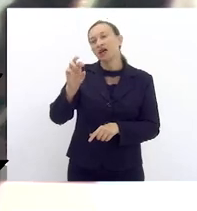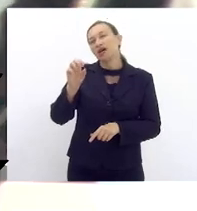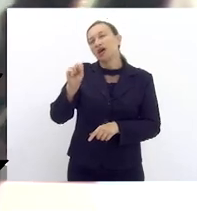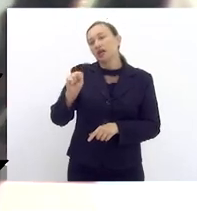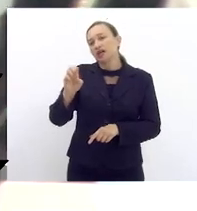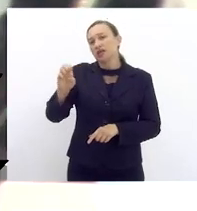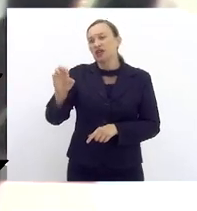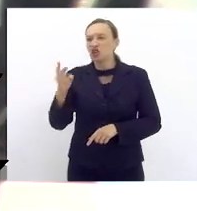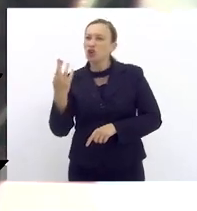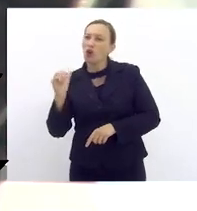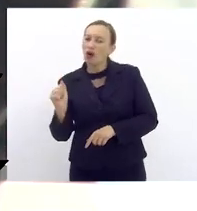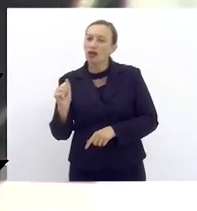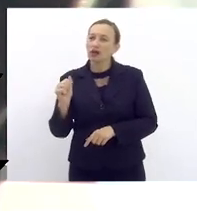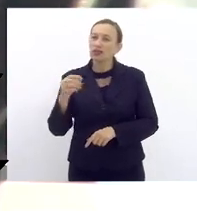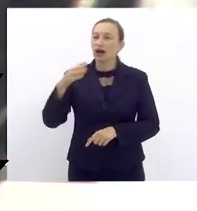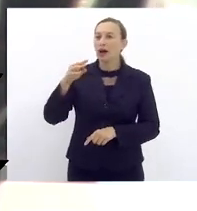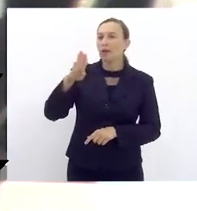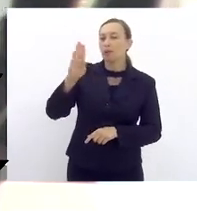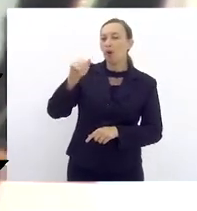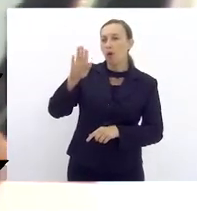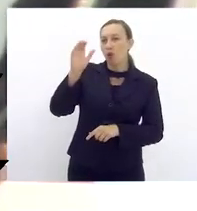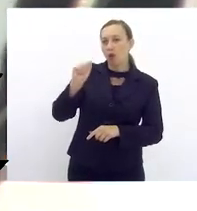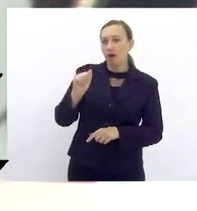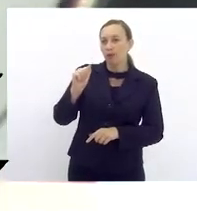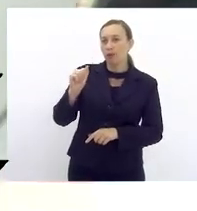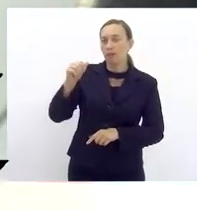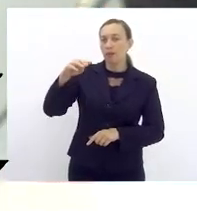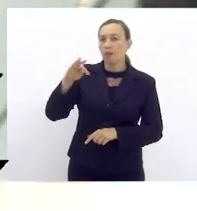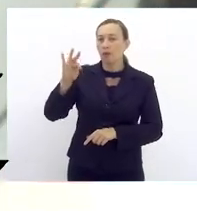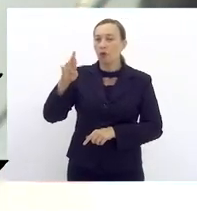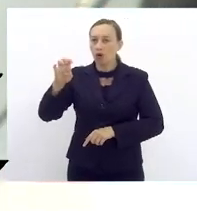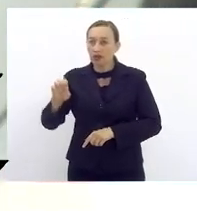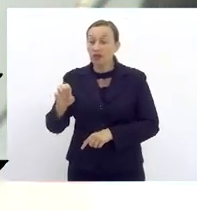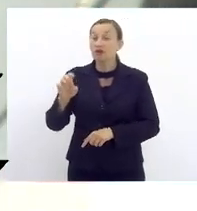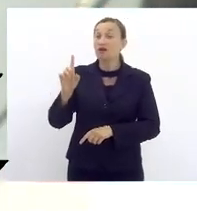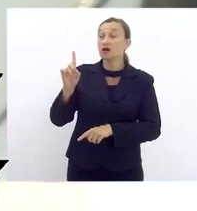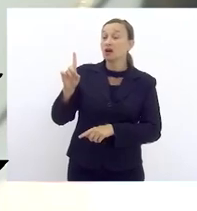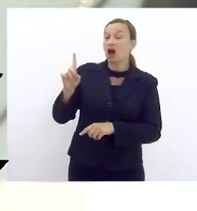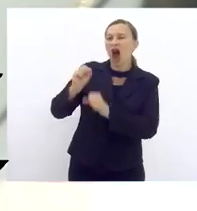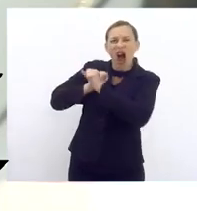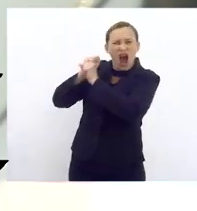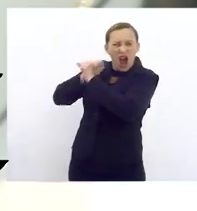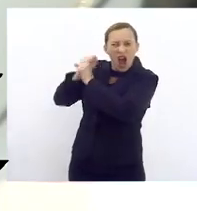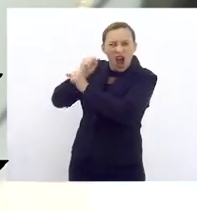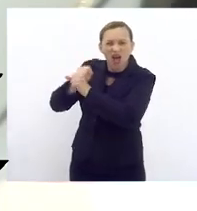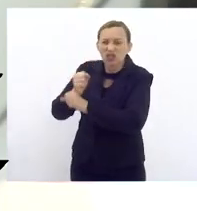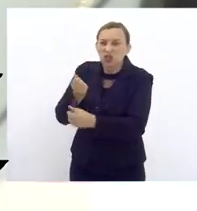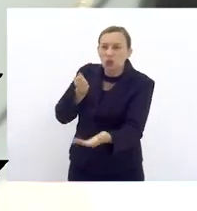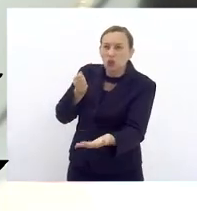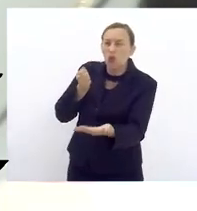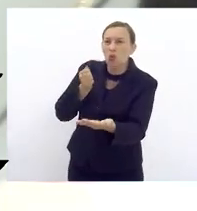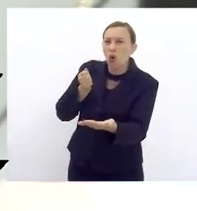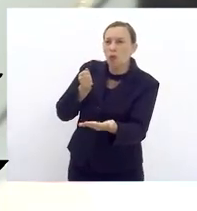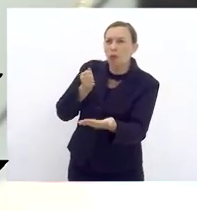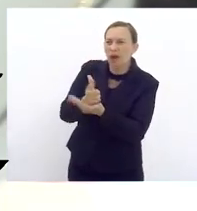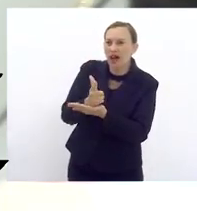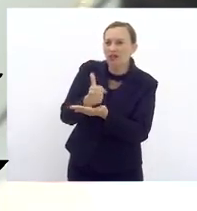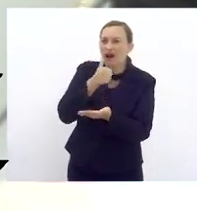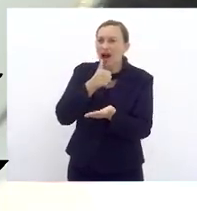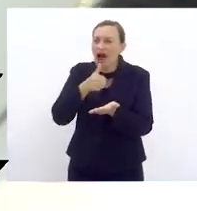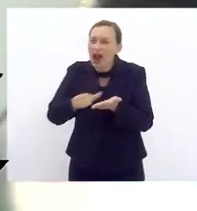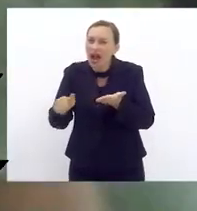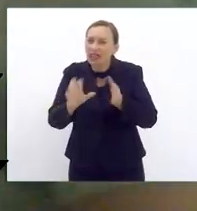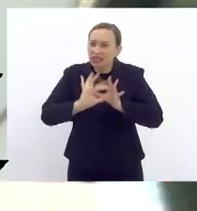e que eram exatamente as mulheres as mulheres que compravam as cartas de alforria